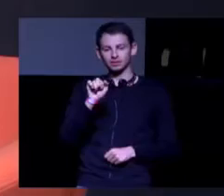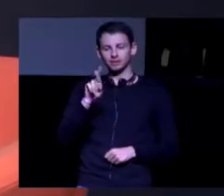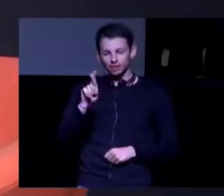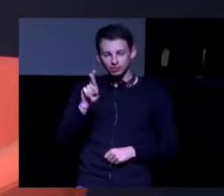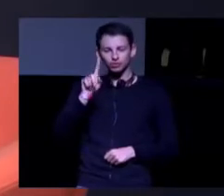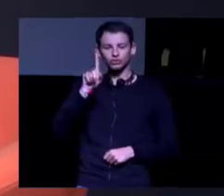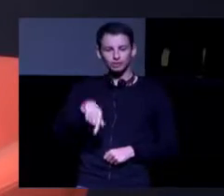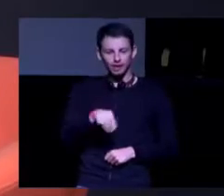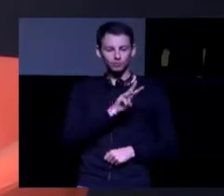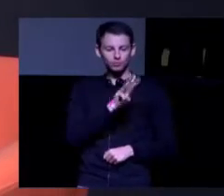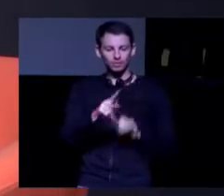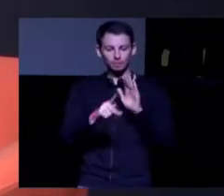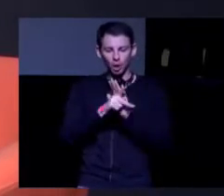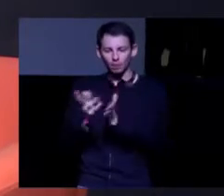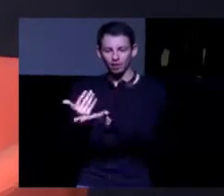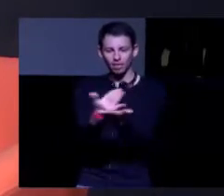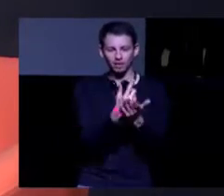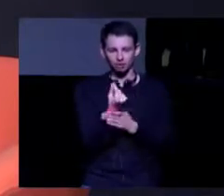lançou um report